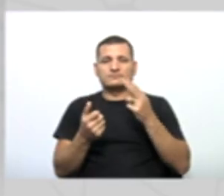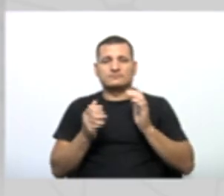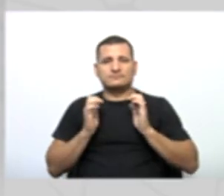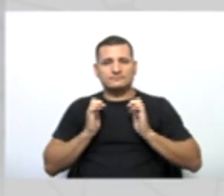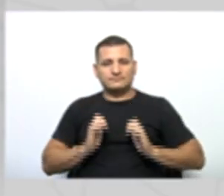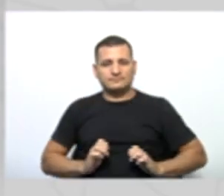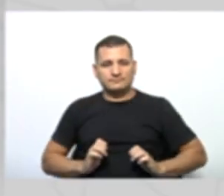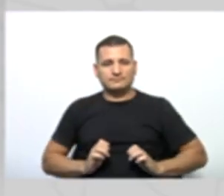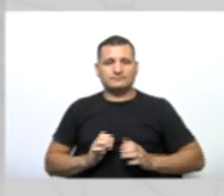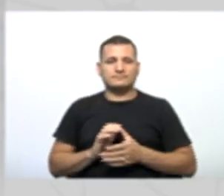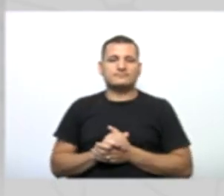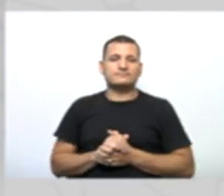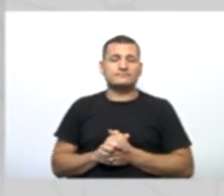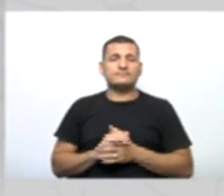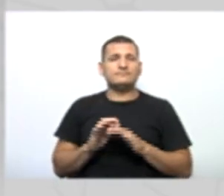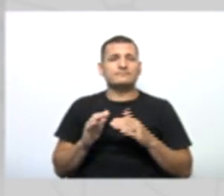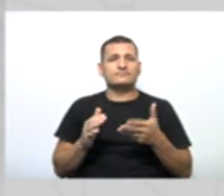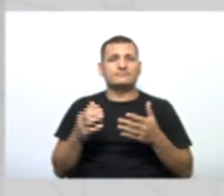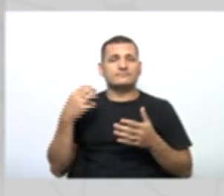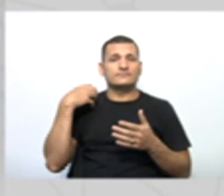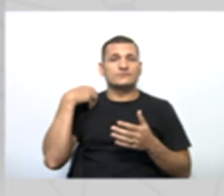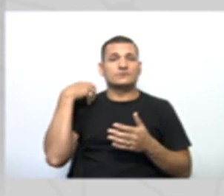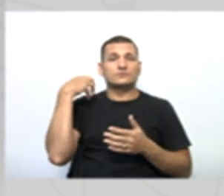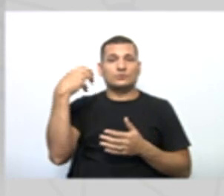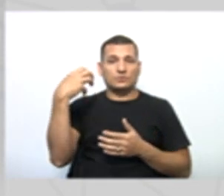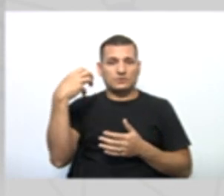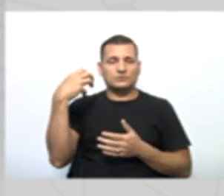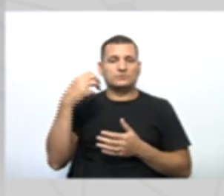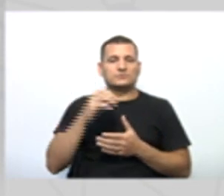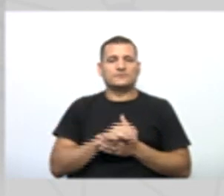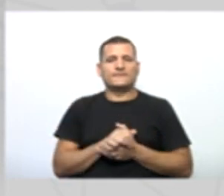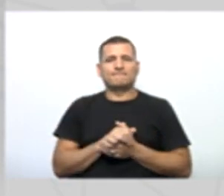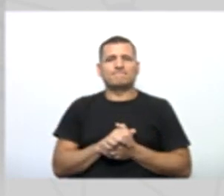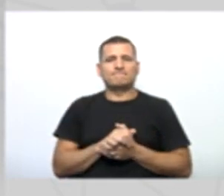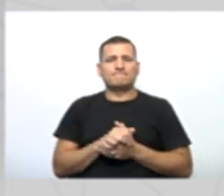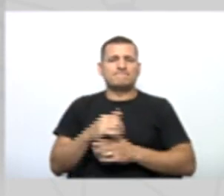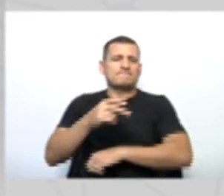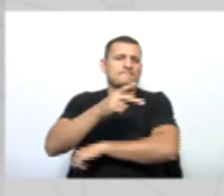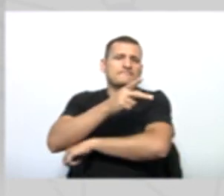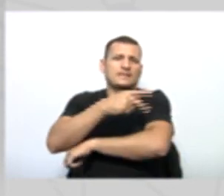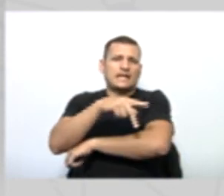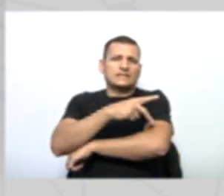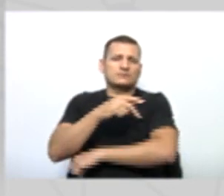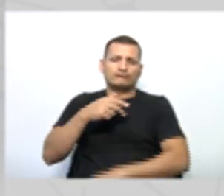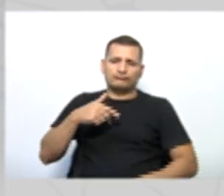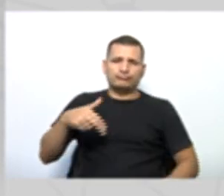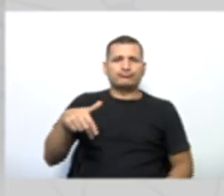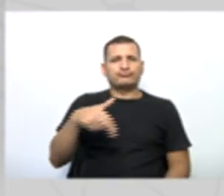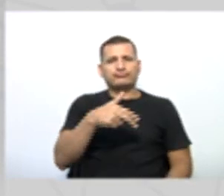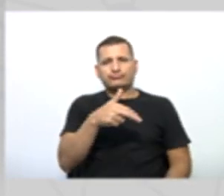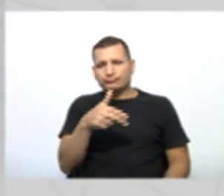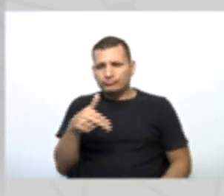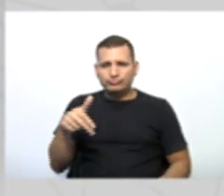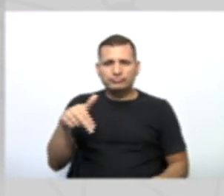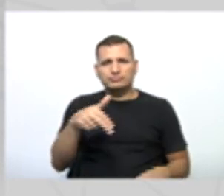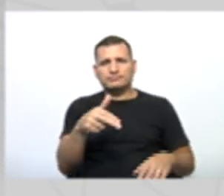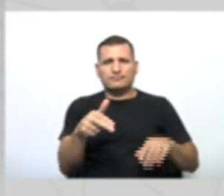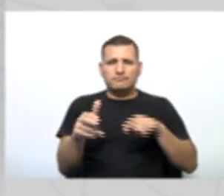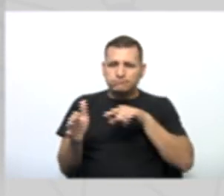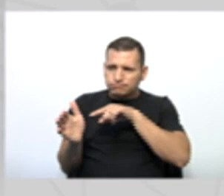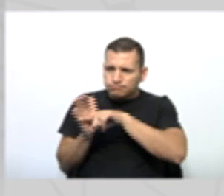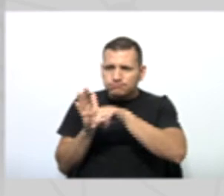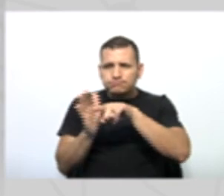Então Sócrates, ao caminhar na praça pública de Atenas, a Ágora, perguntava aos atenienses sobre